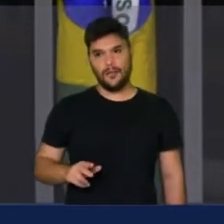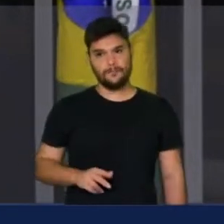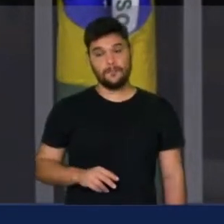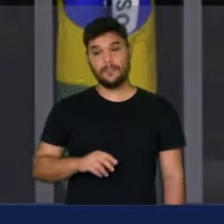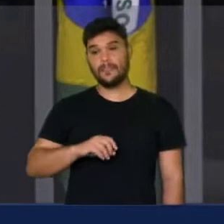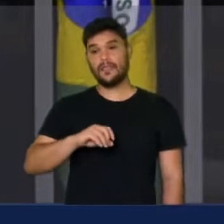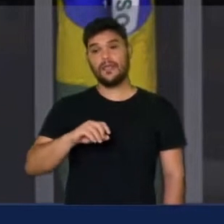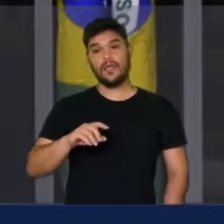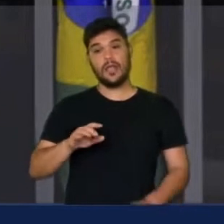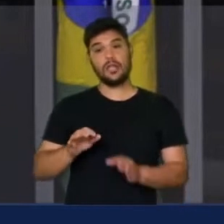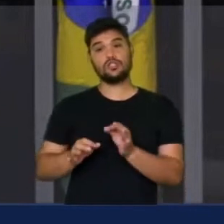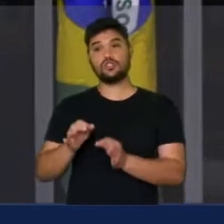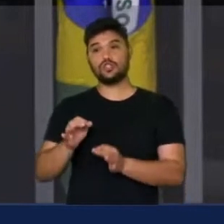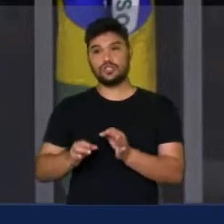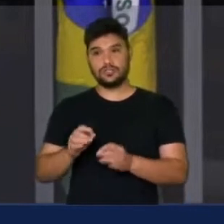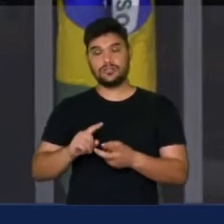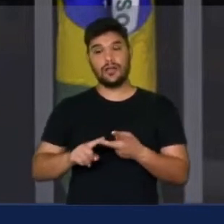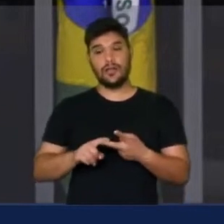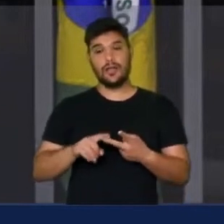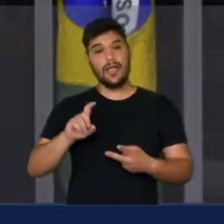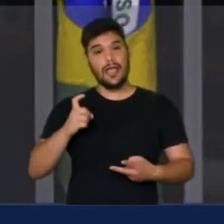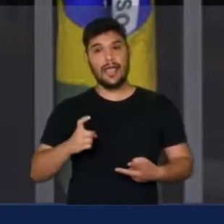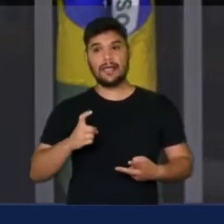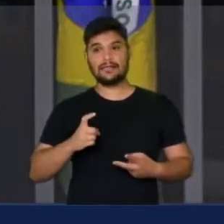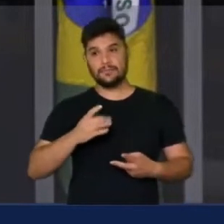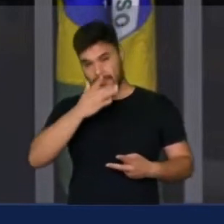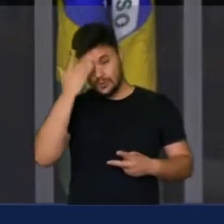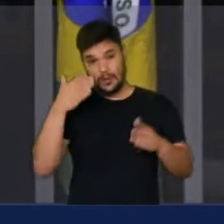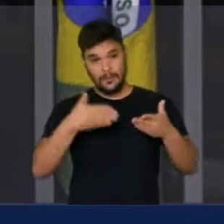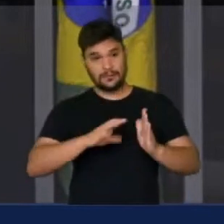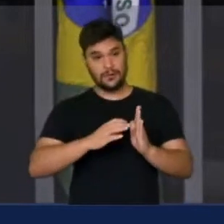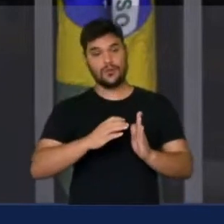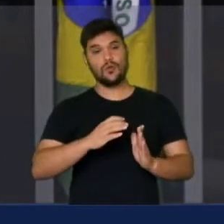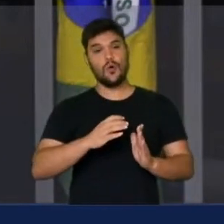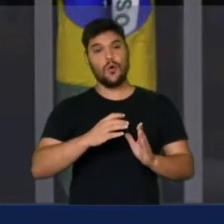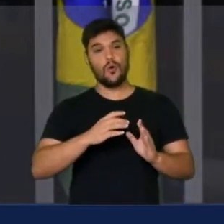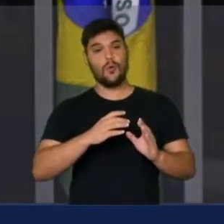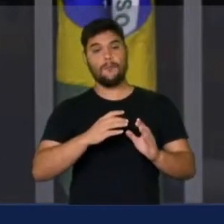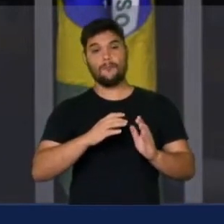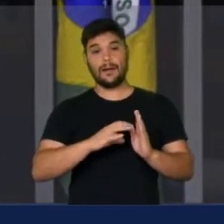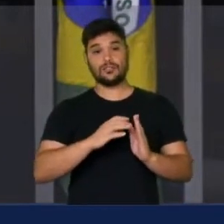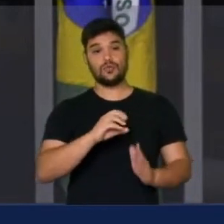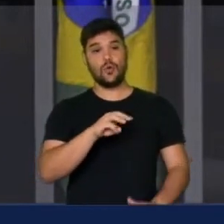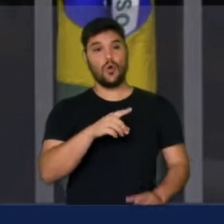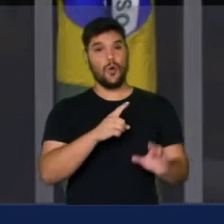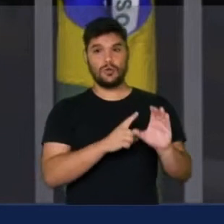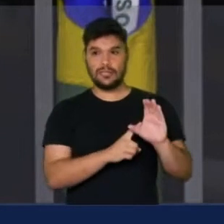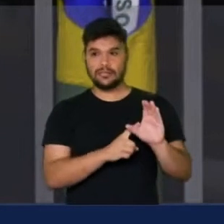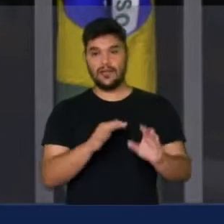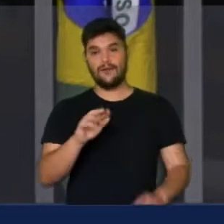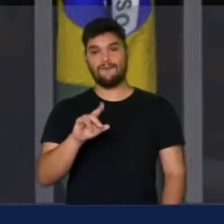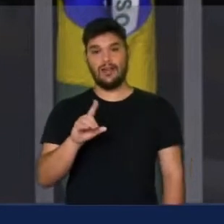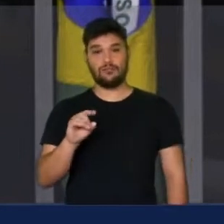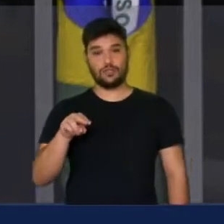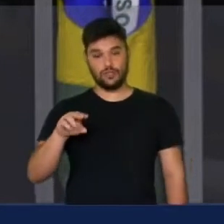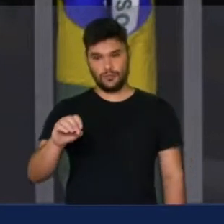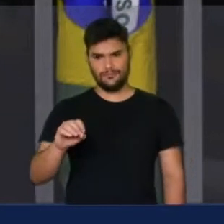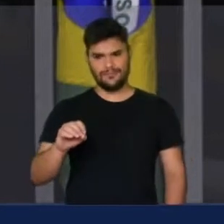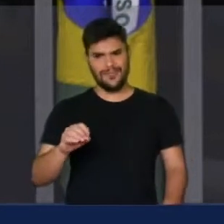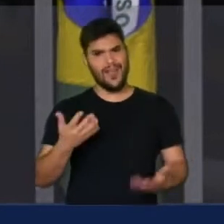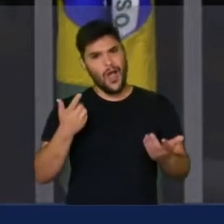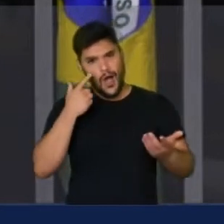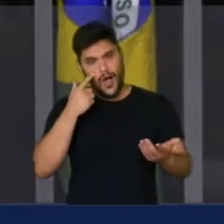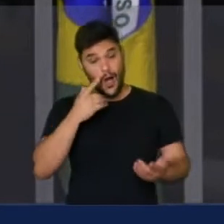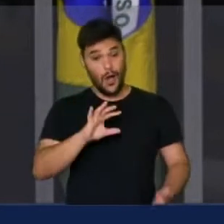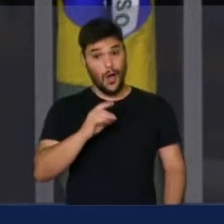Justiça, ex-membro do Partido Comunista, Flávio Dino. Tem mais, gente. Aí é o fim, né? Polícia,